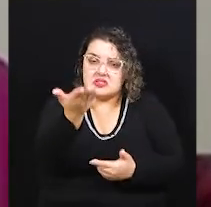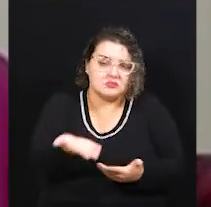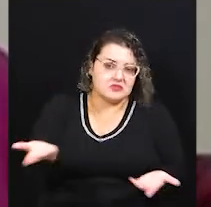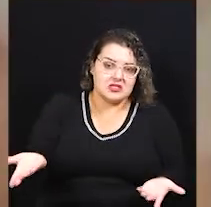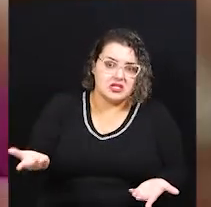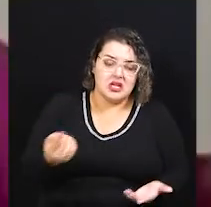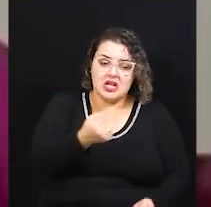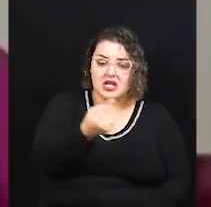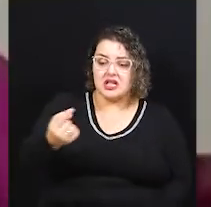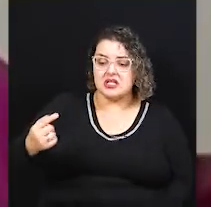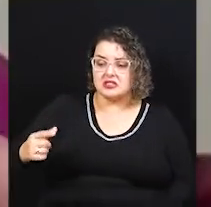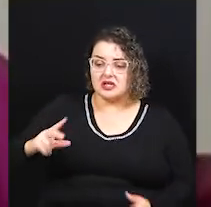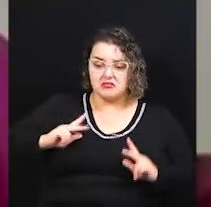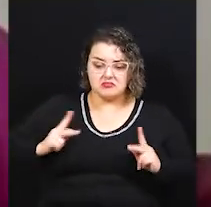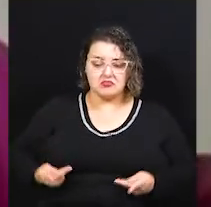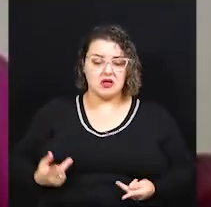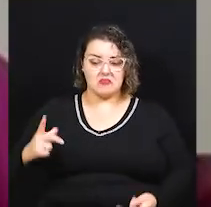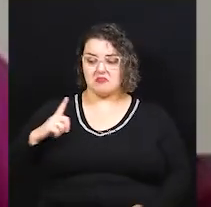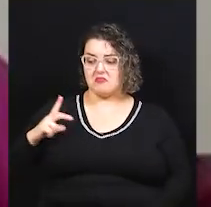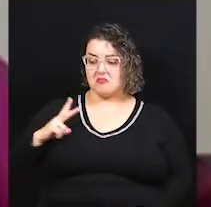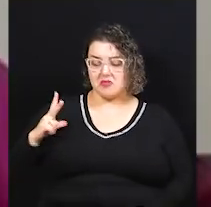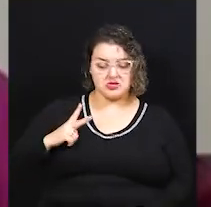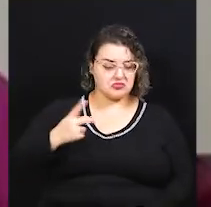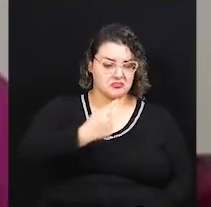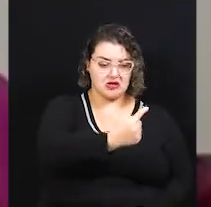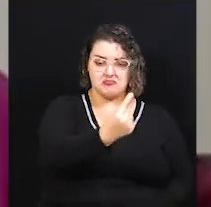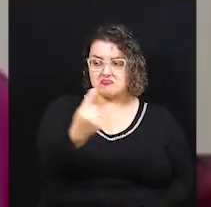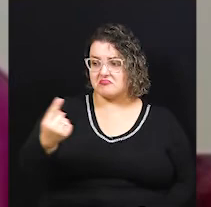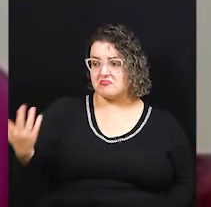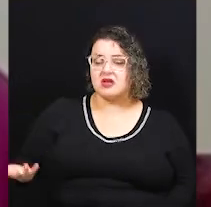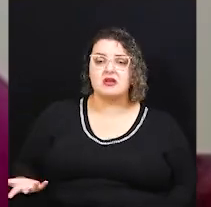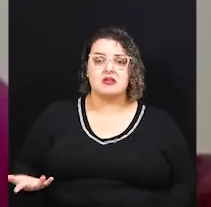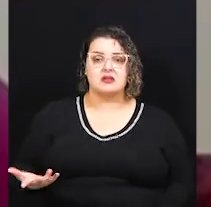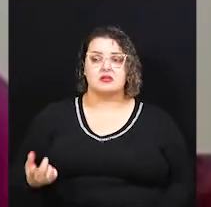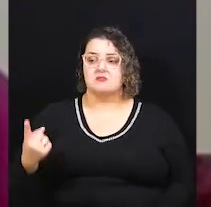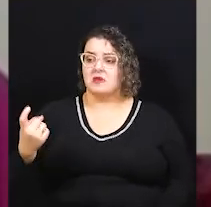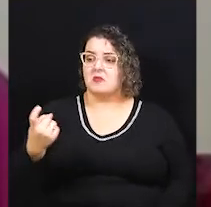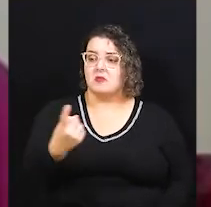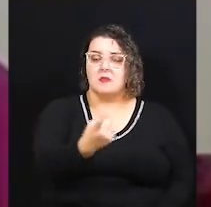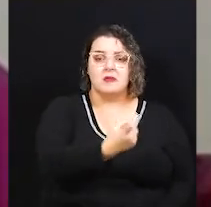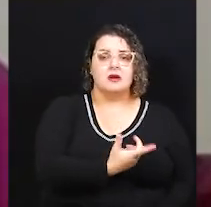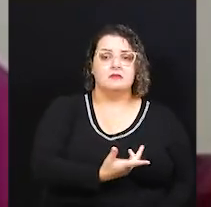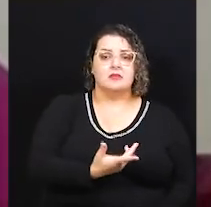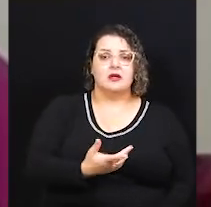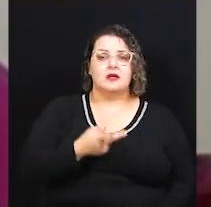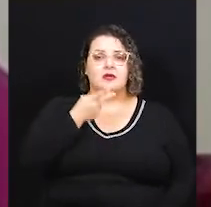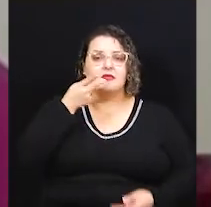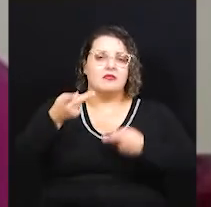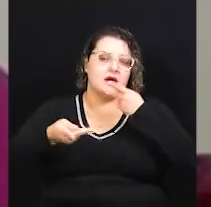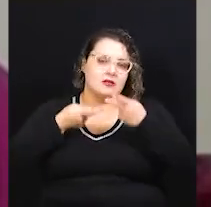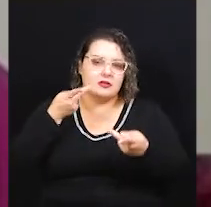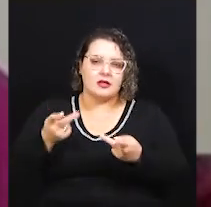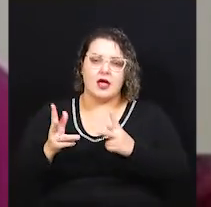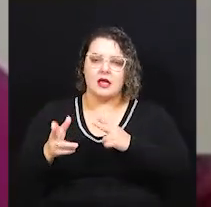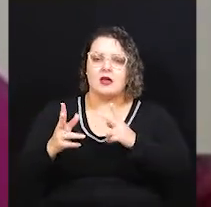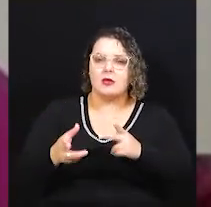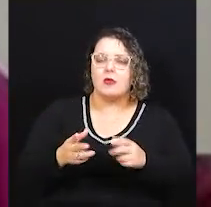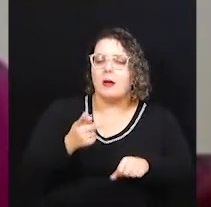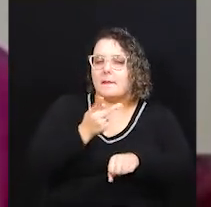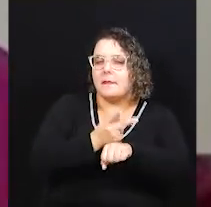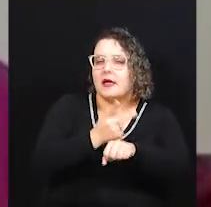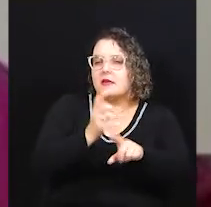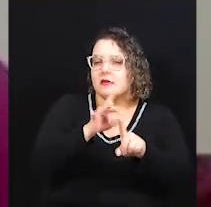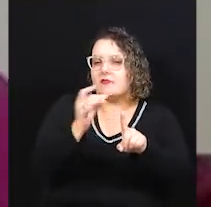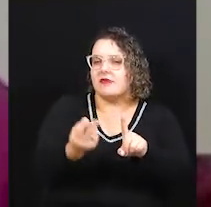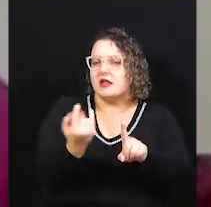é único, e é essa riqueza interna que nós todos temos, que eu costumo dizer também que é como um diamante a ser lapidado. Então, esse jovem